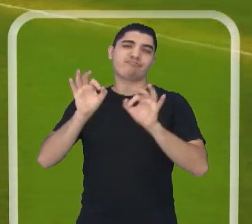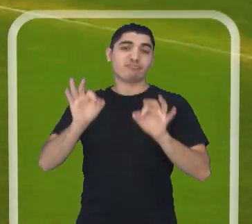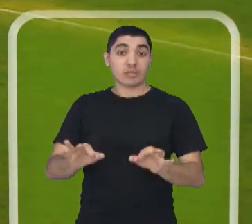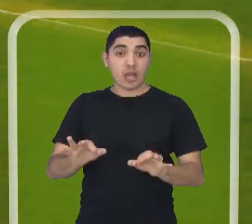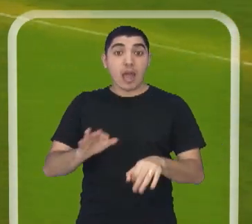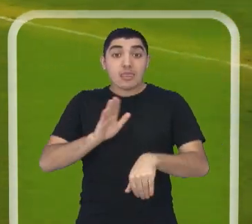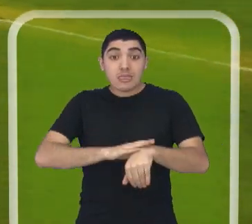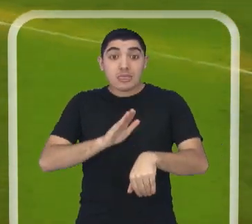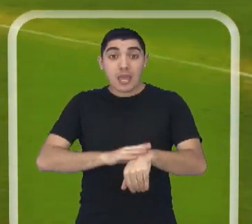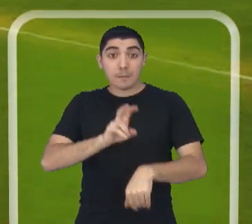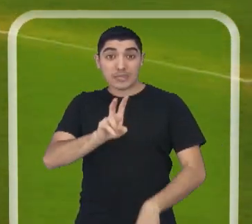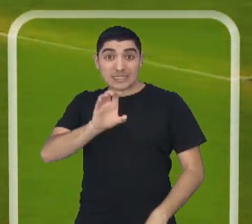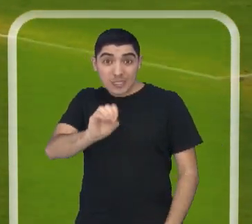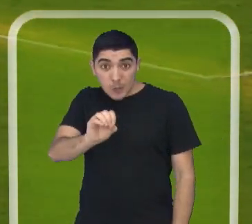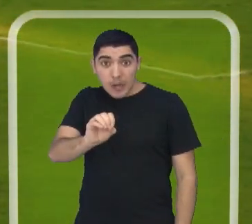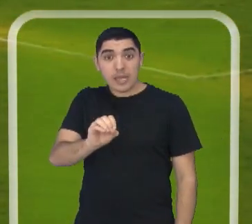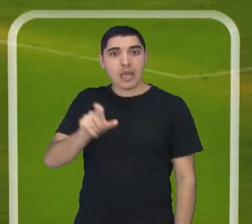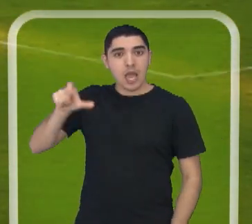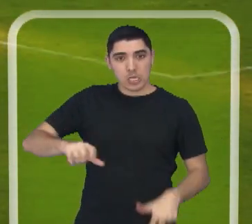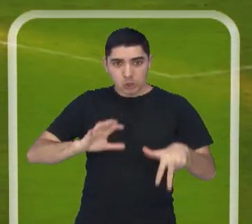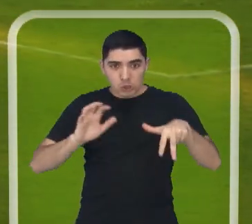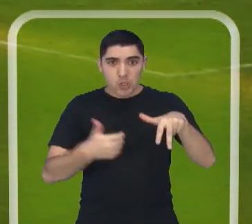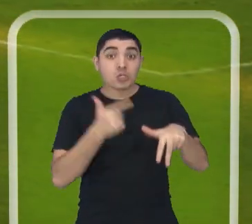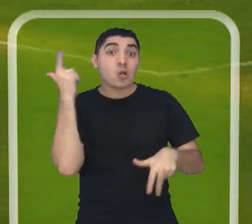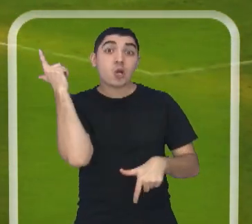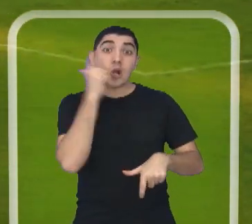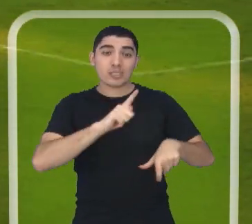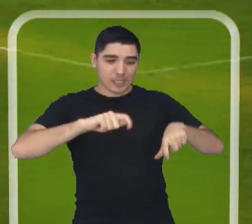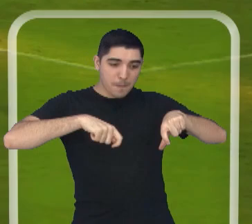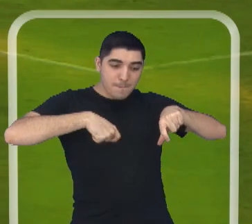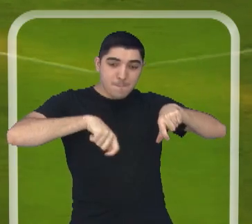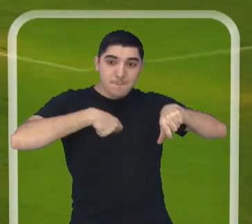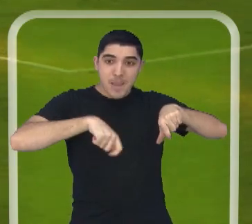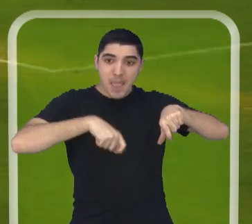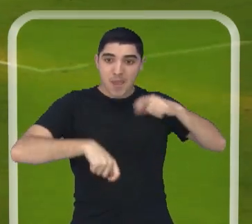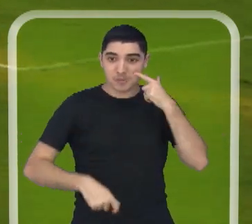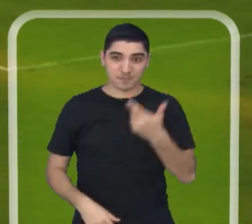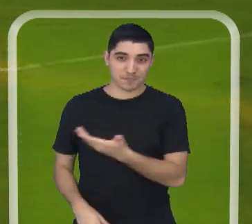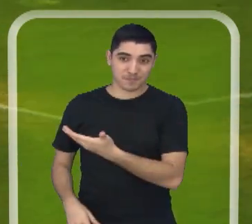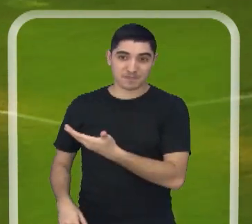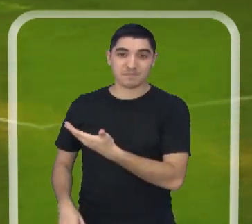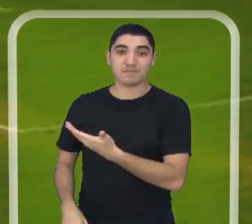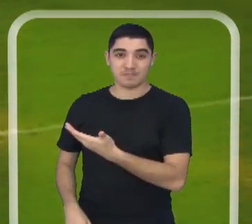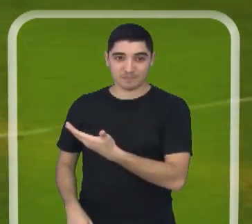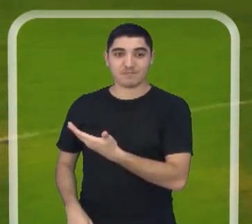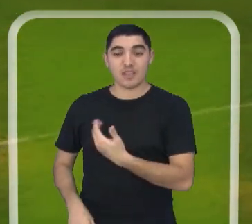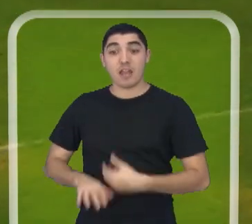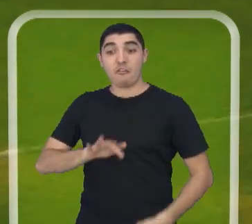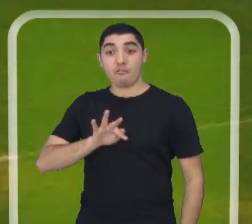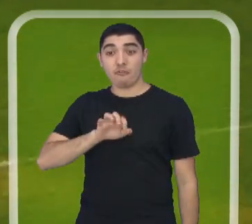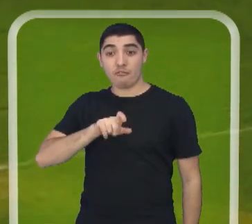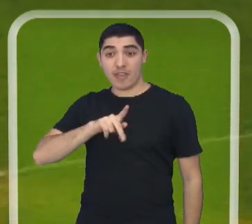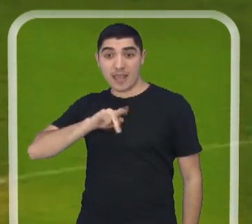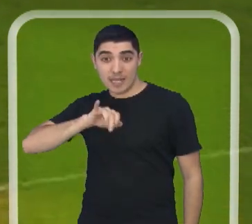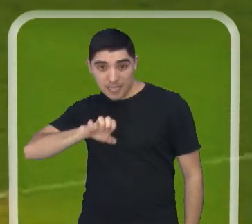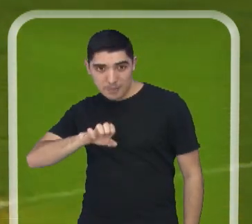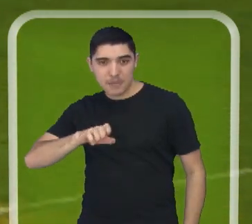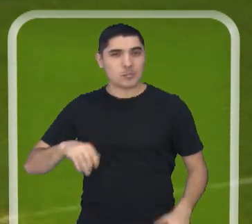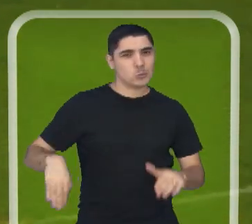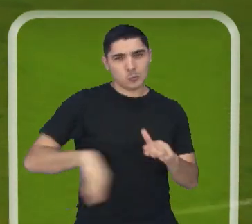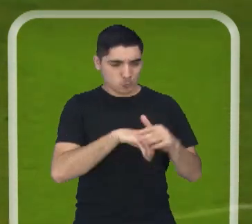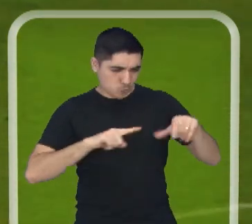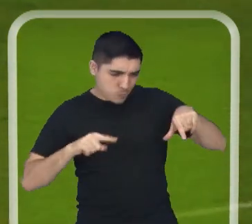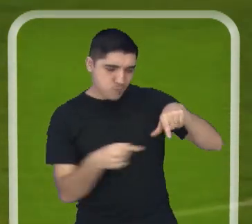aos 50 minutos, o joseense conseguiu um pênalti nesse lance. Felipe foi para a bola e fez o